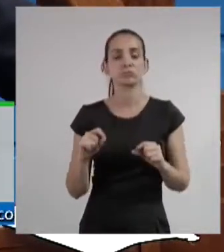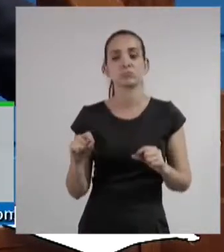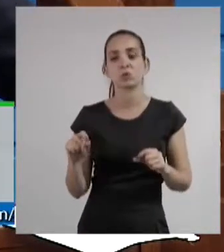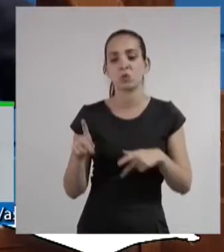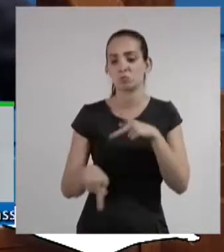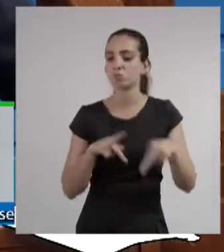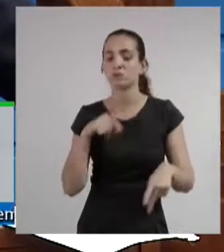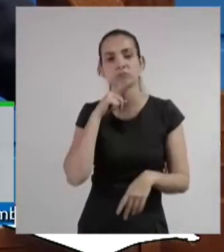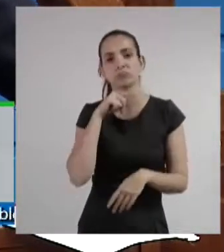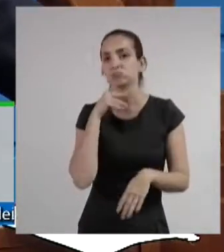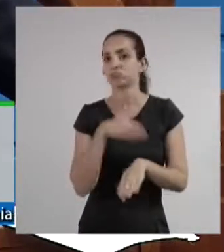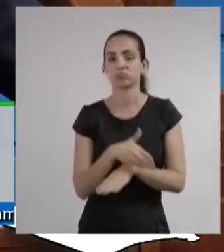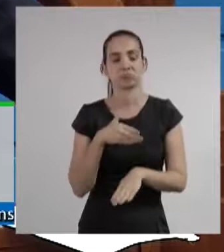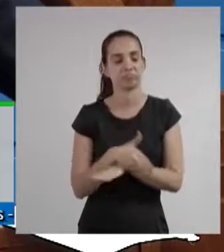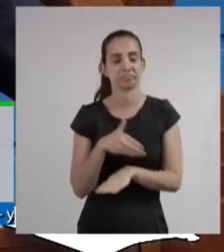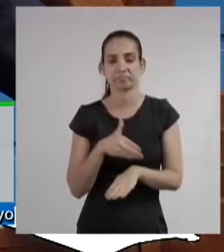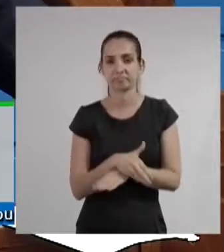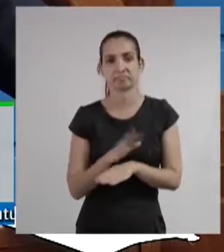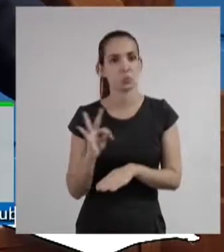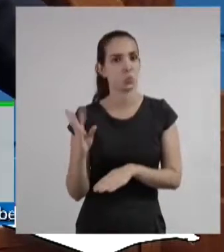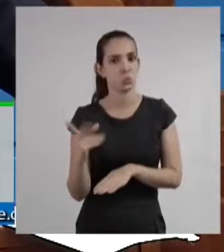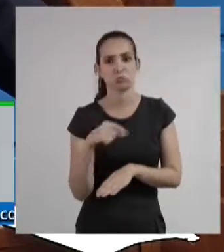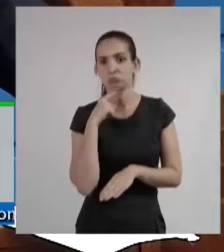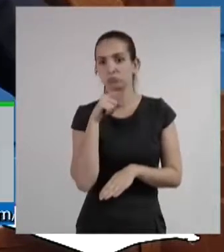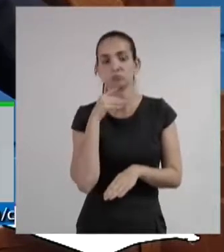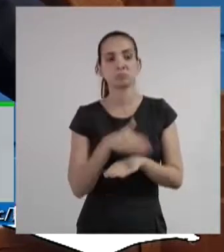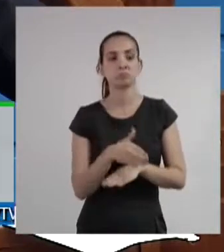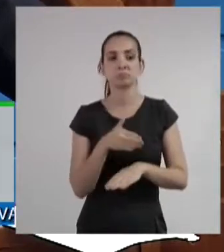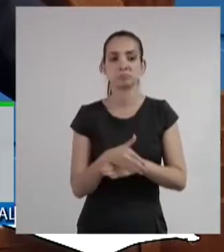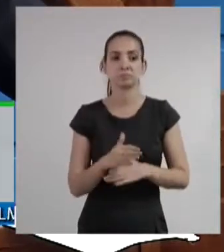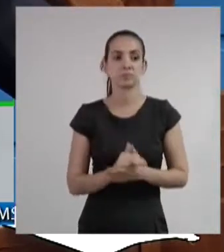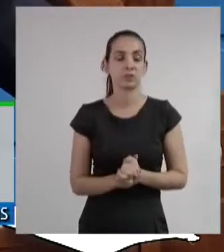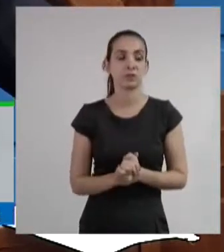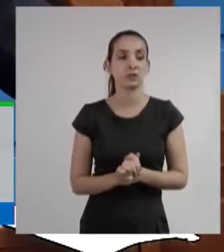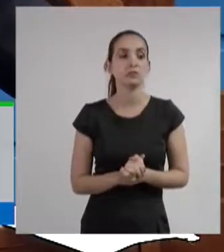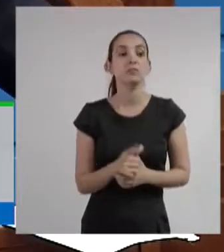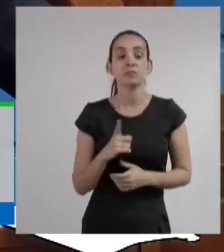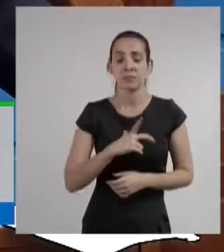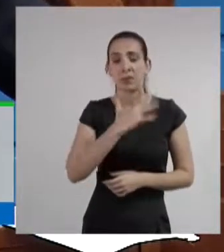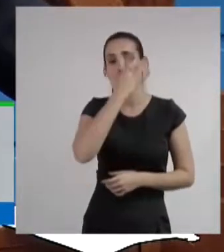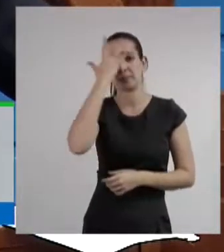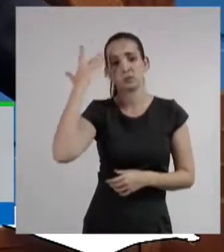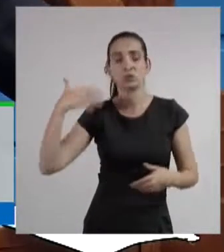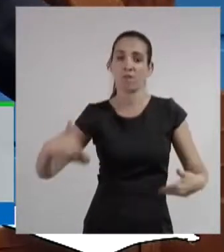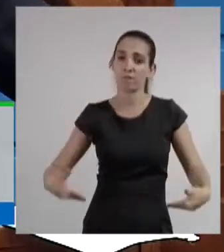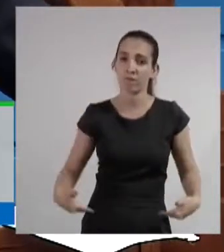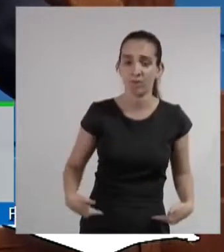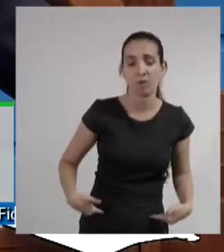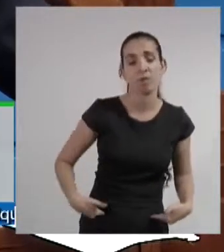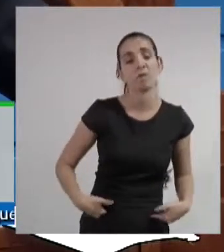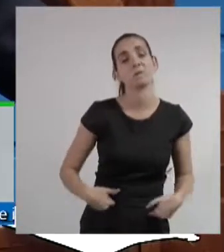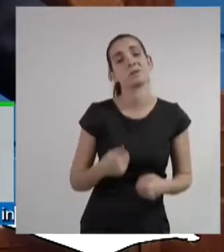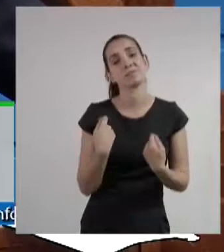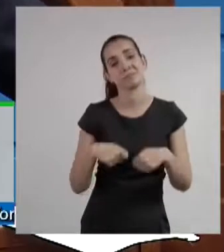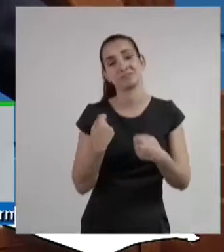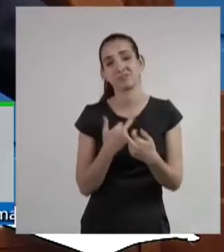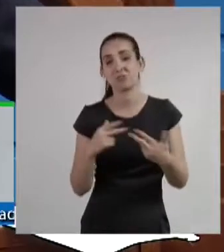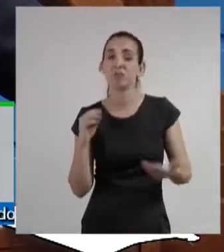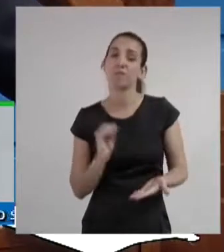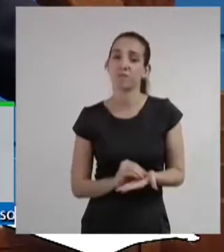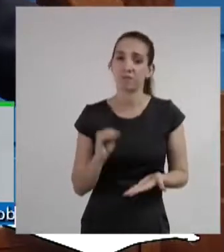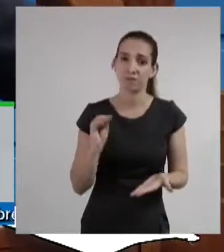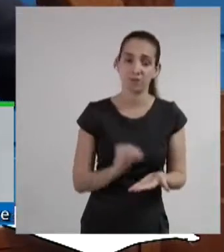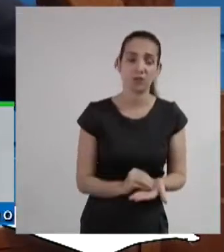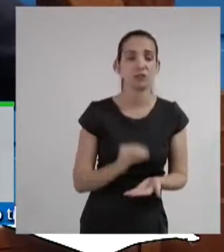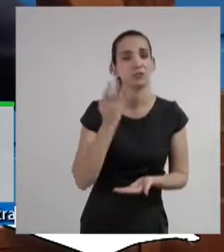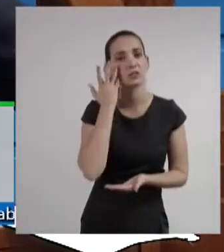acessível a todos os brasileiros. Enquanto tem pessoas passando necessidade, passando fome,